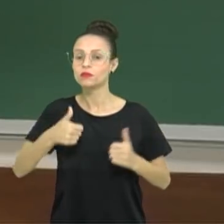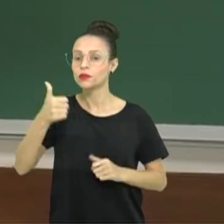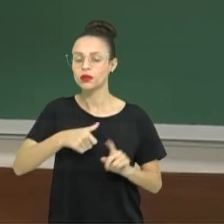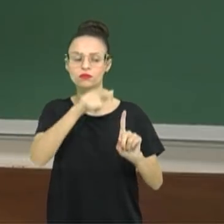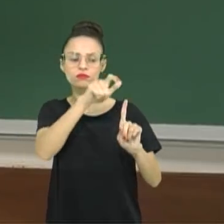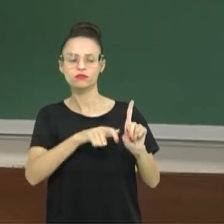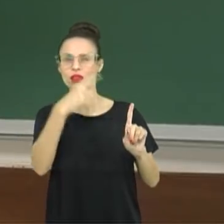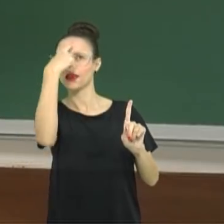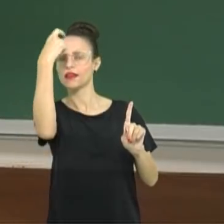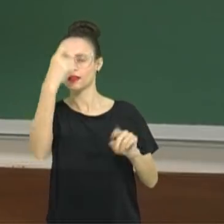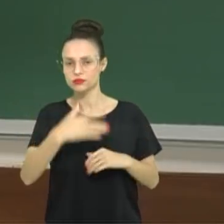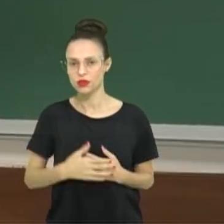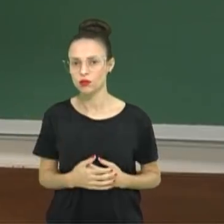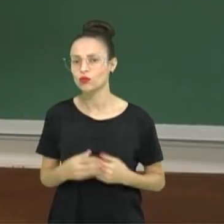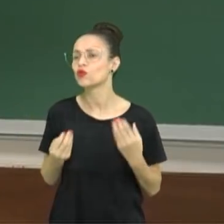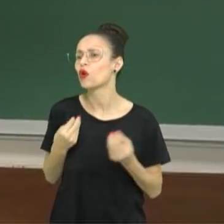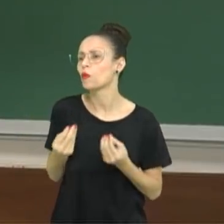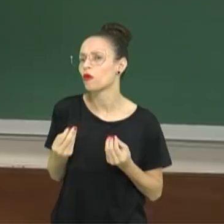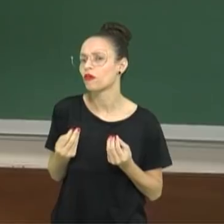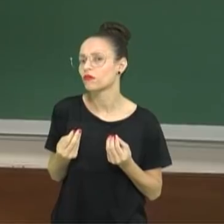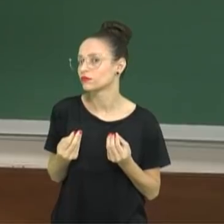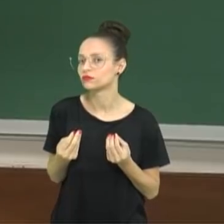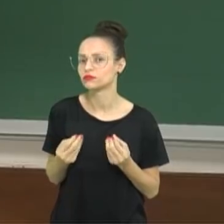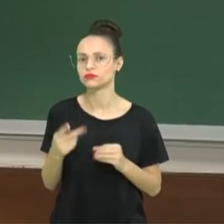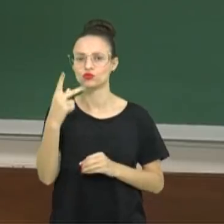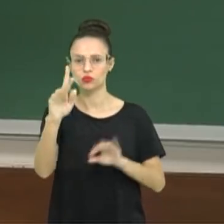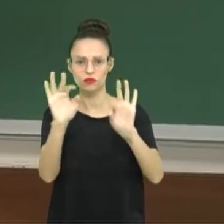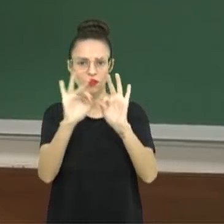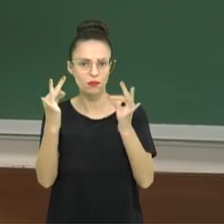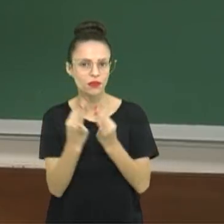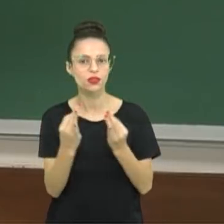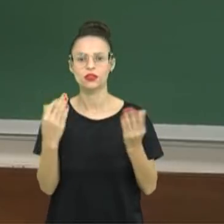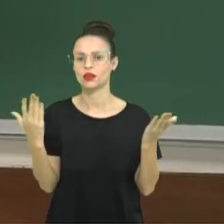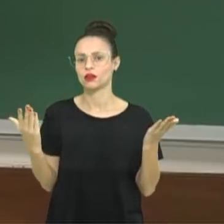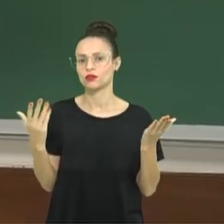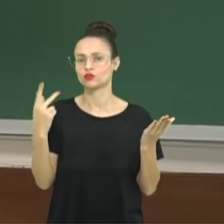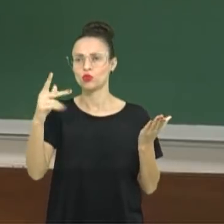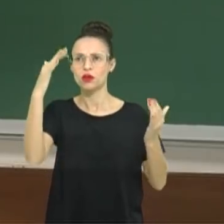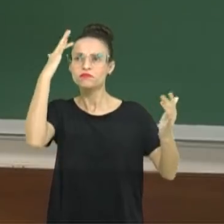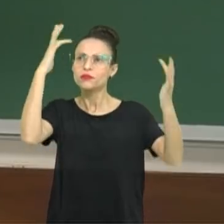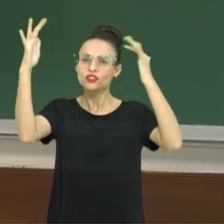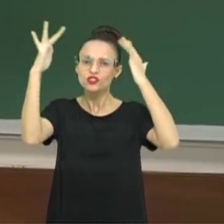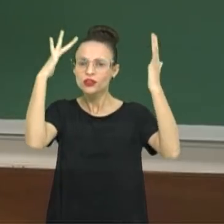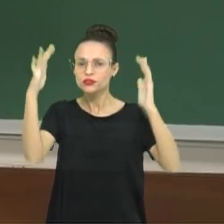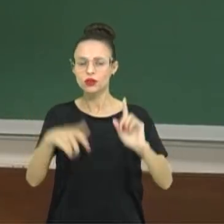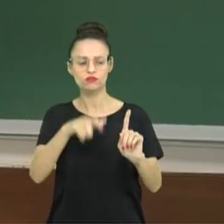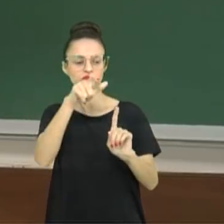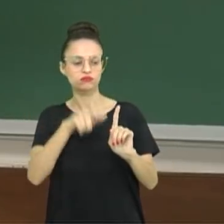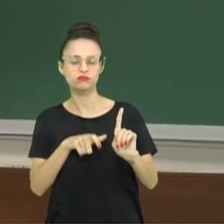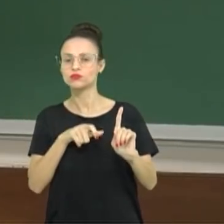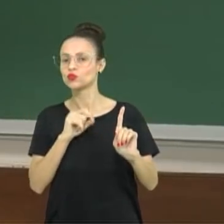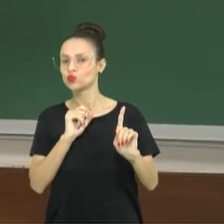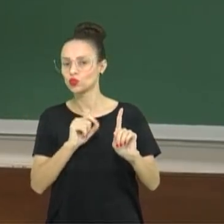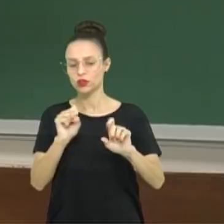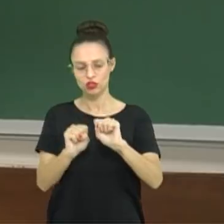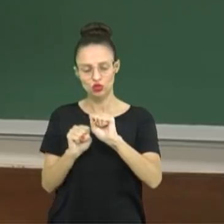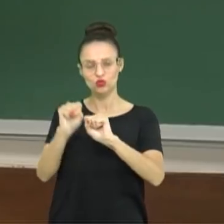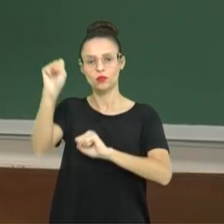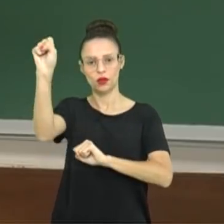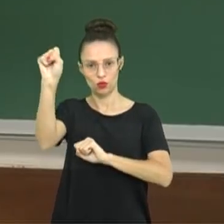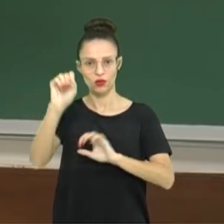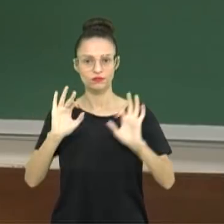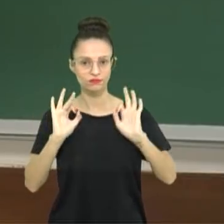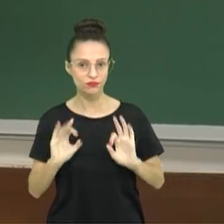de um personagem. Onde que eu vou buscar isso? Pode ser na sua família, pode ser na sua imaginação. Você vai criar, então, um